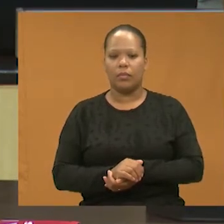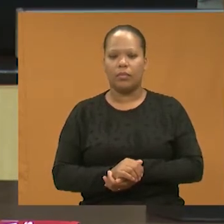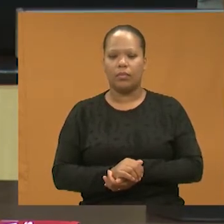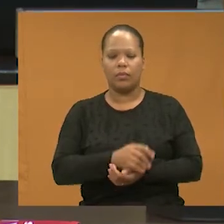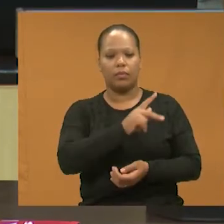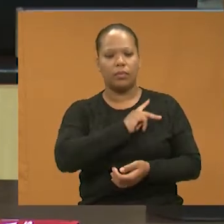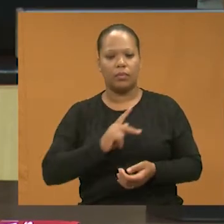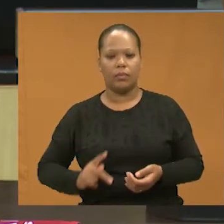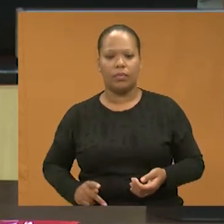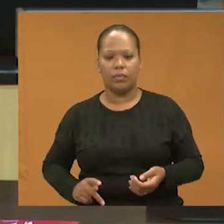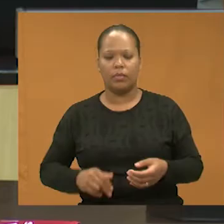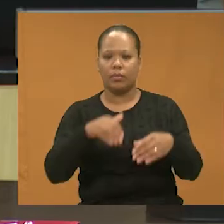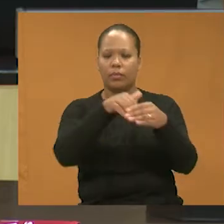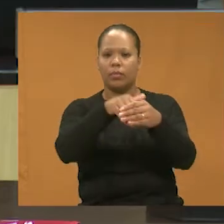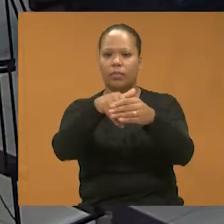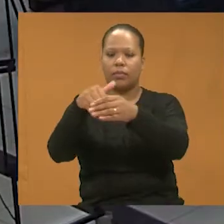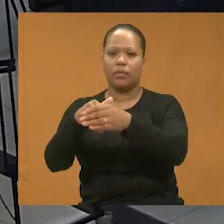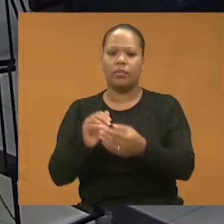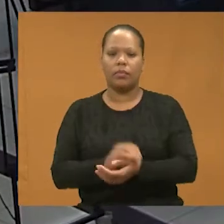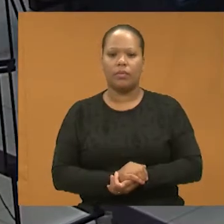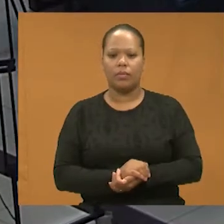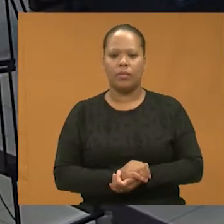Senhor presidente, foi solicitado votação.